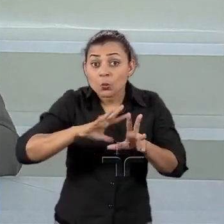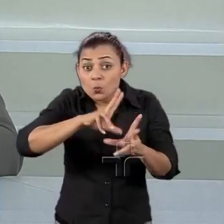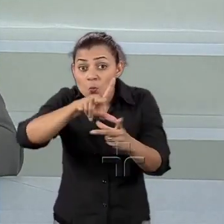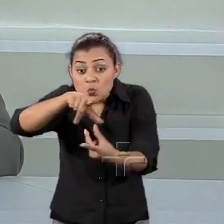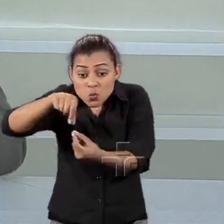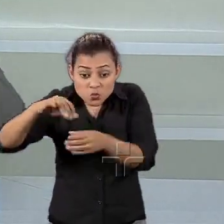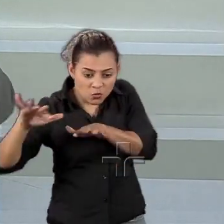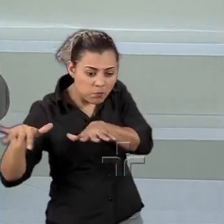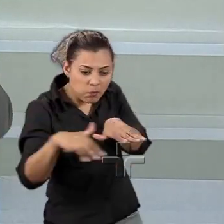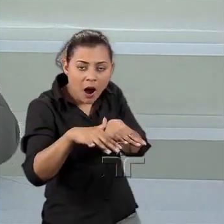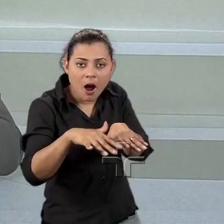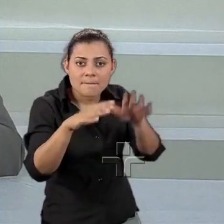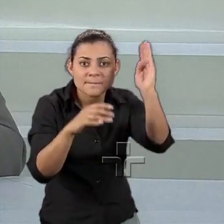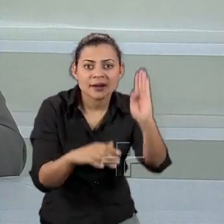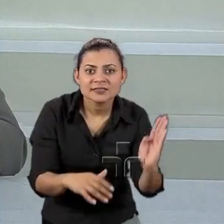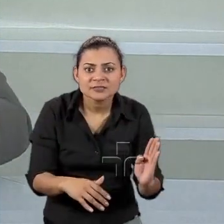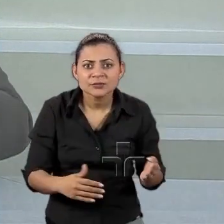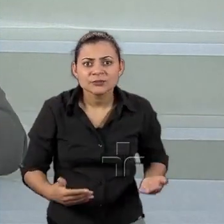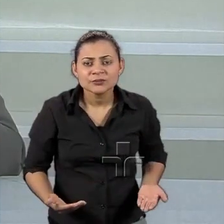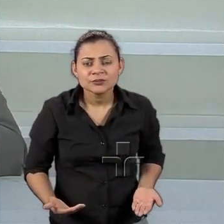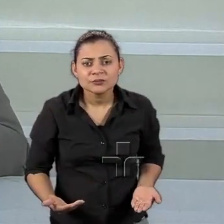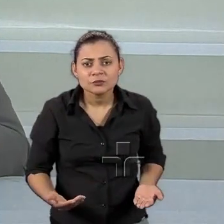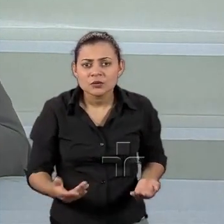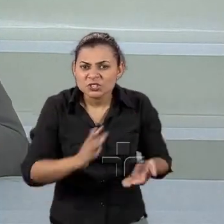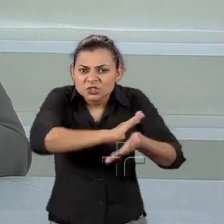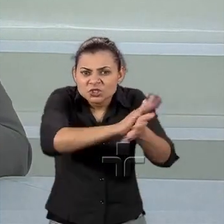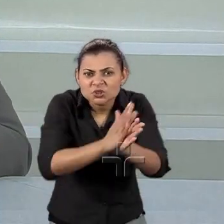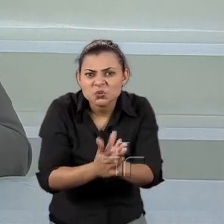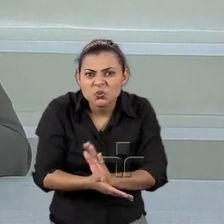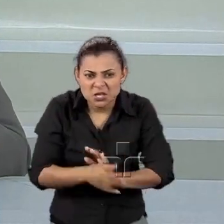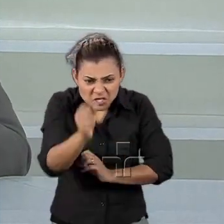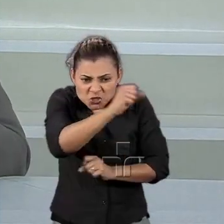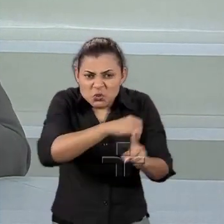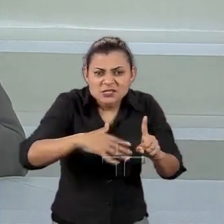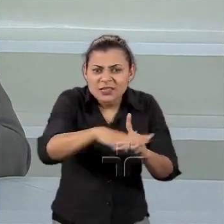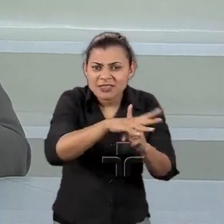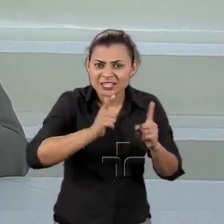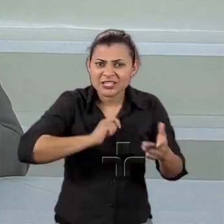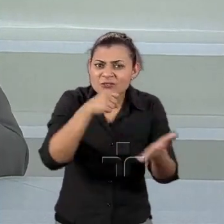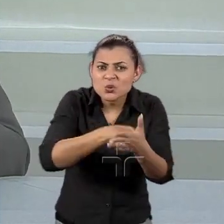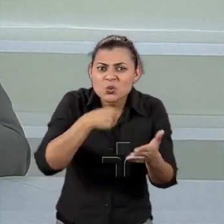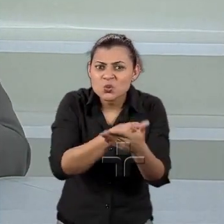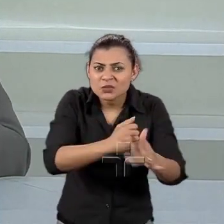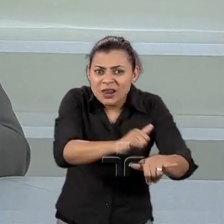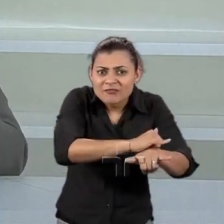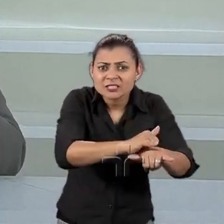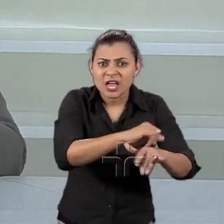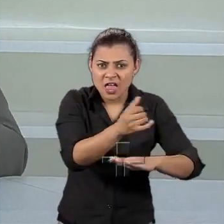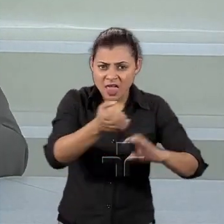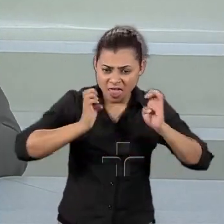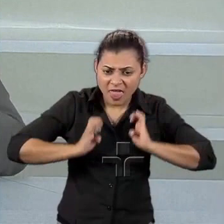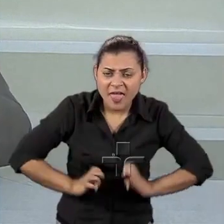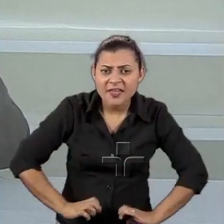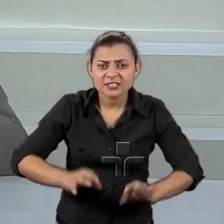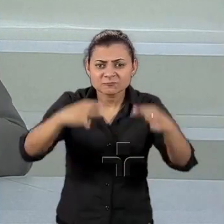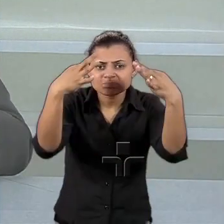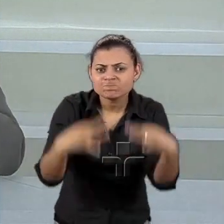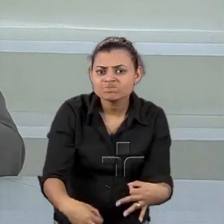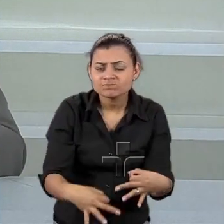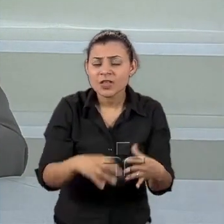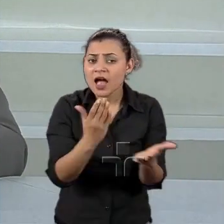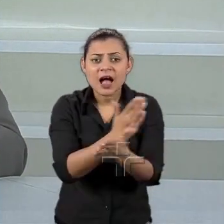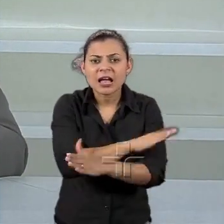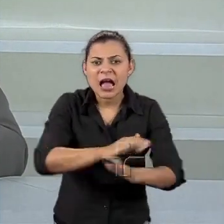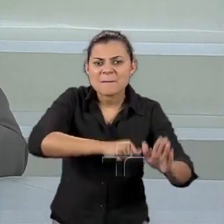esse processo. Você destruir esse ganho que a sociedade teve do ponto de vista da ética, da correção, de acabar